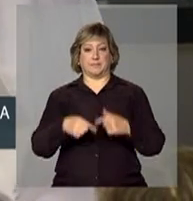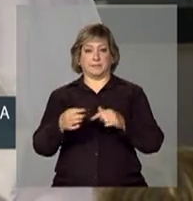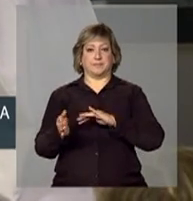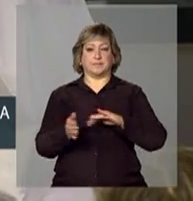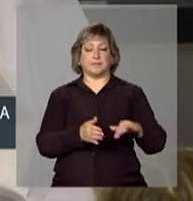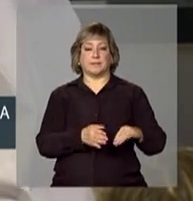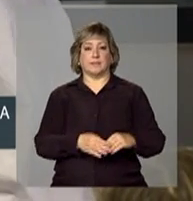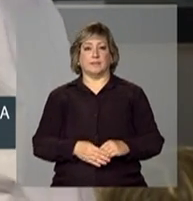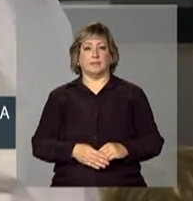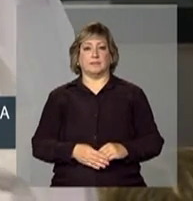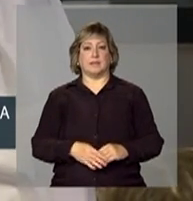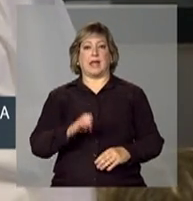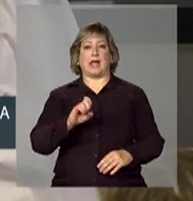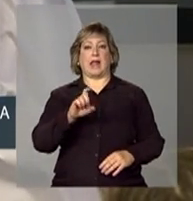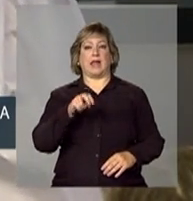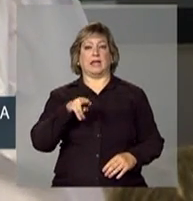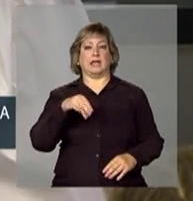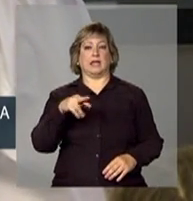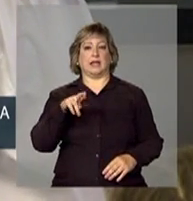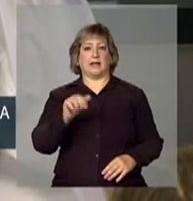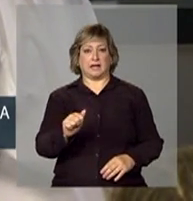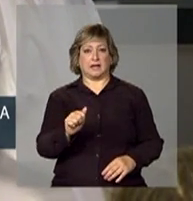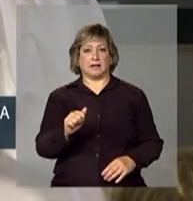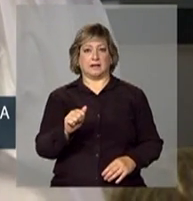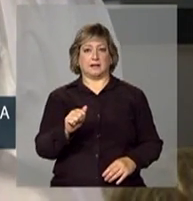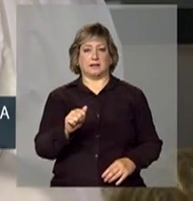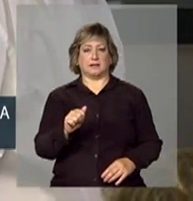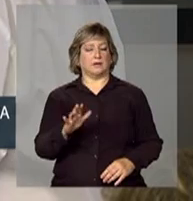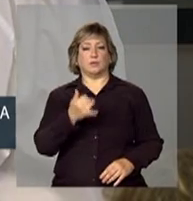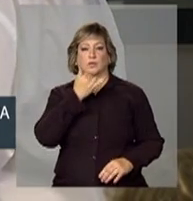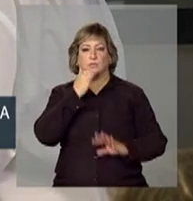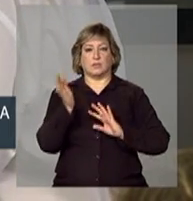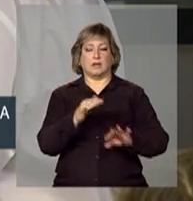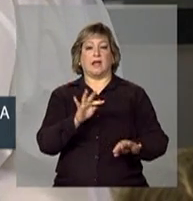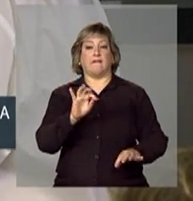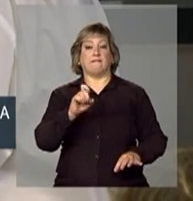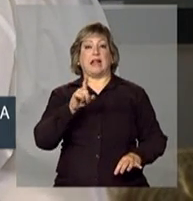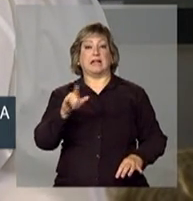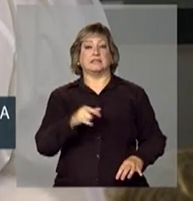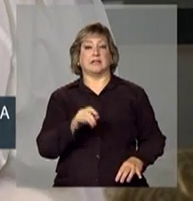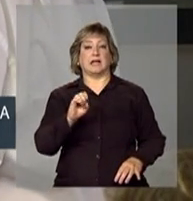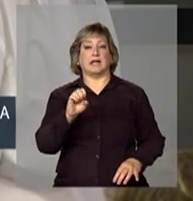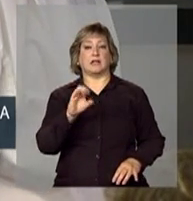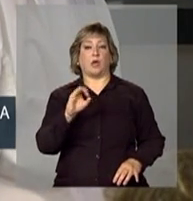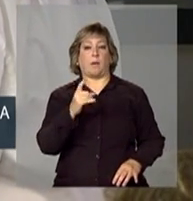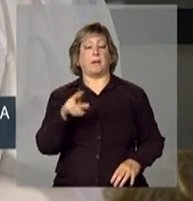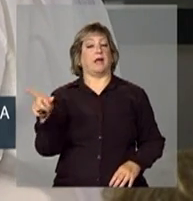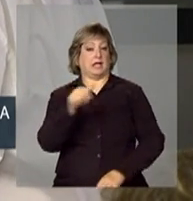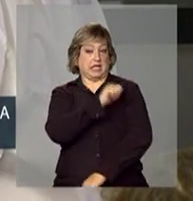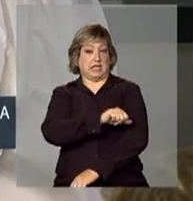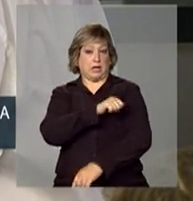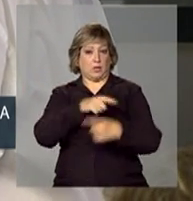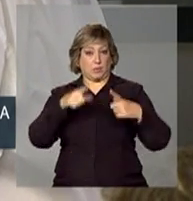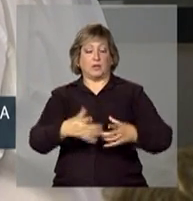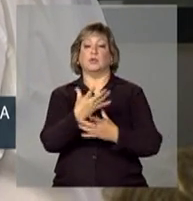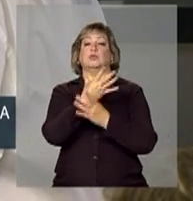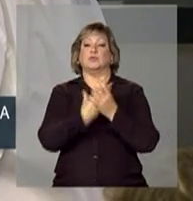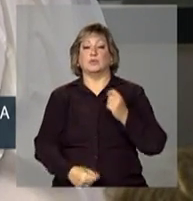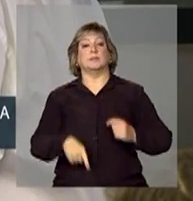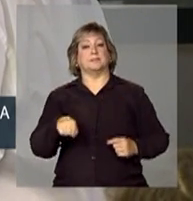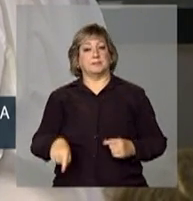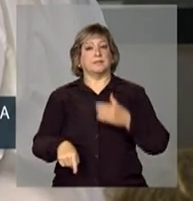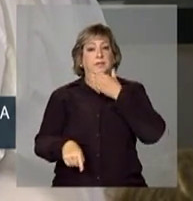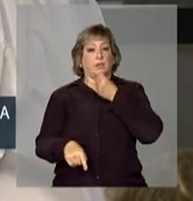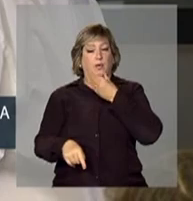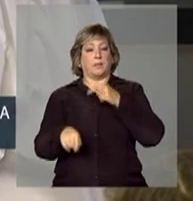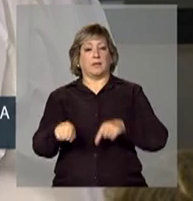Próximo é Helenira... desculpa, Félix Escobar. Desapareceu no Rio de Janeiro